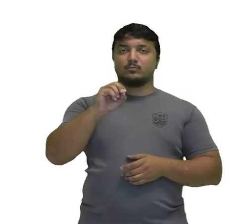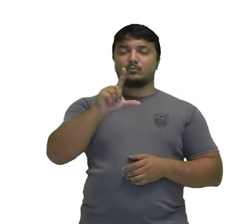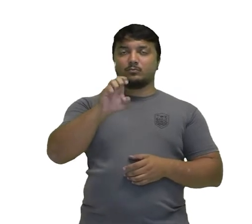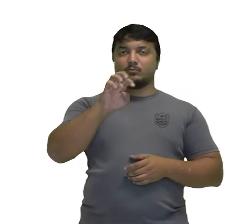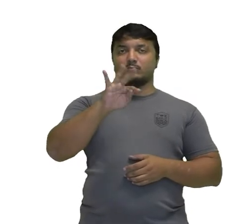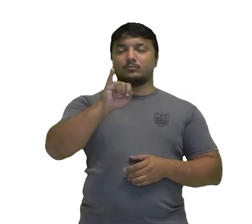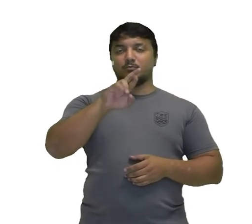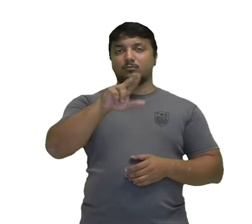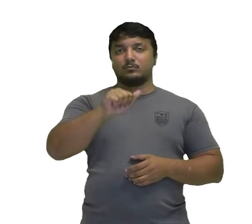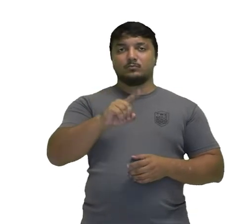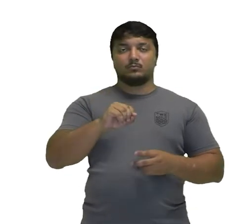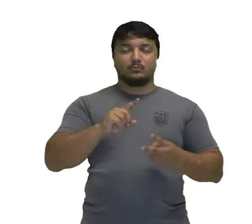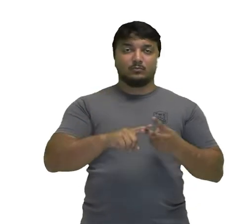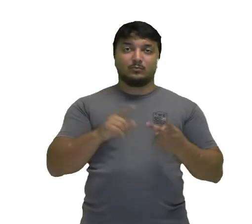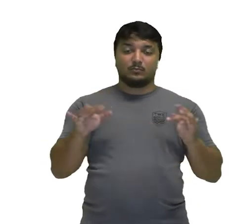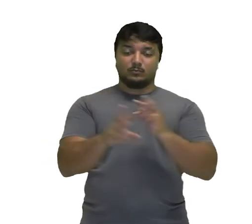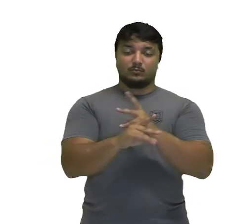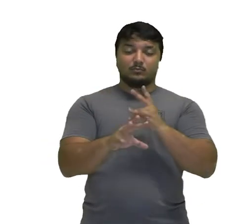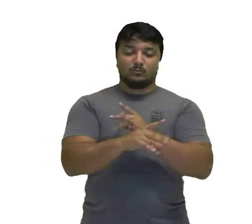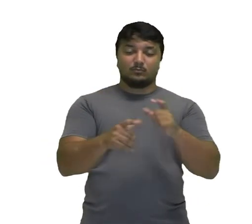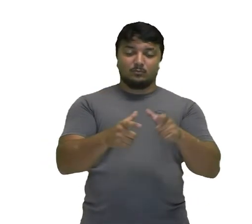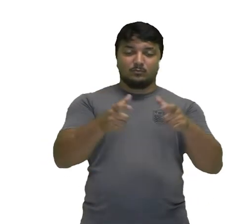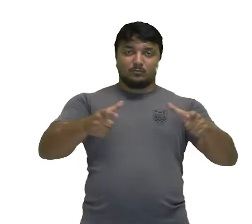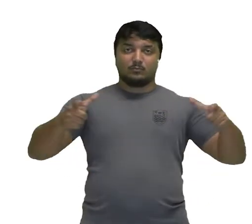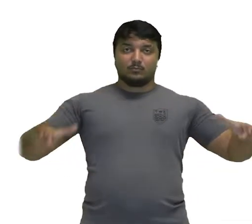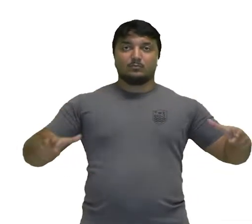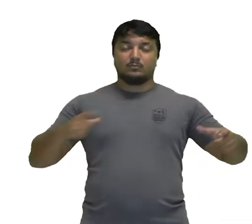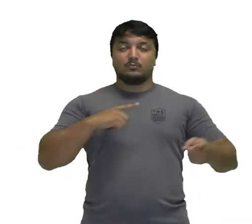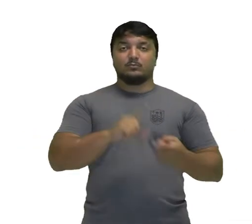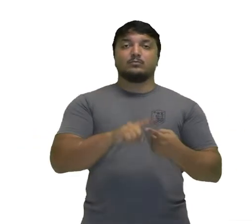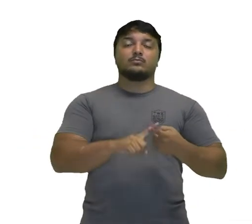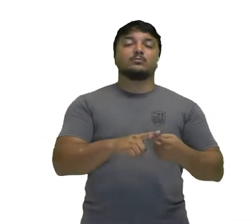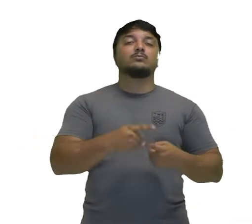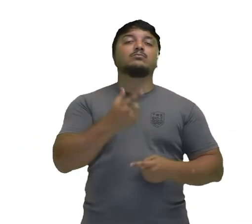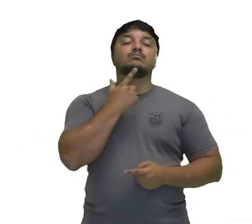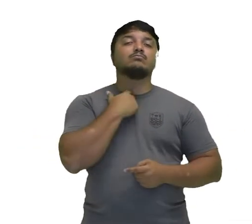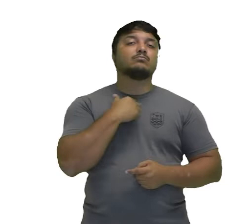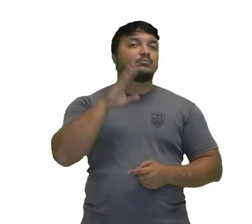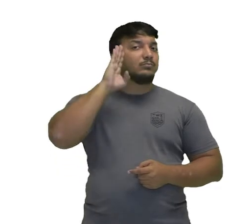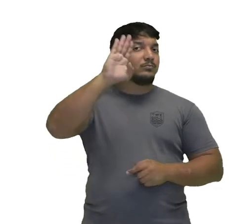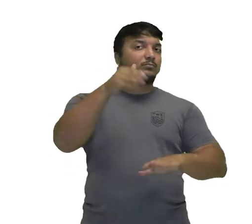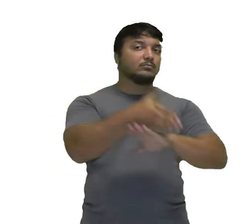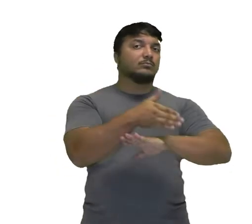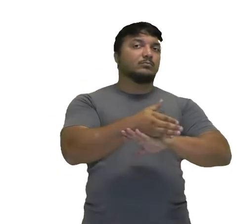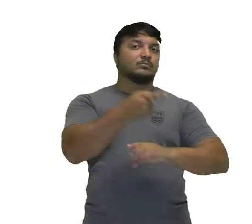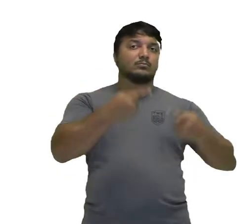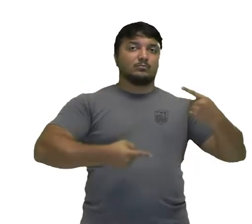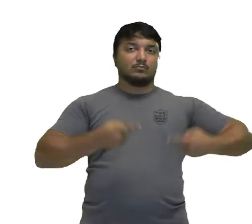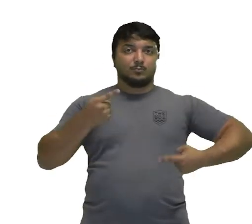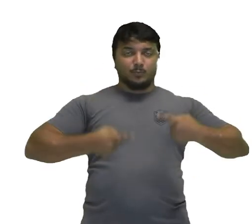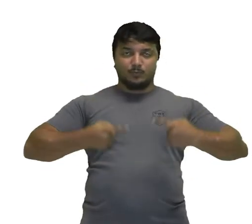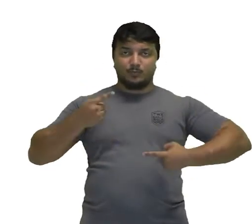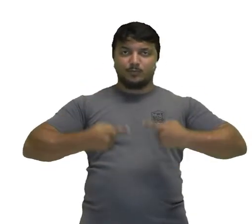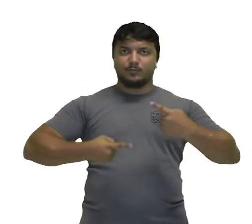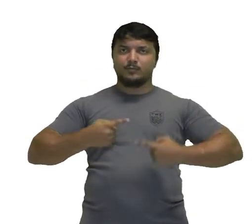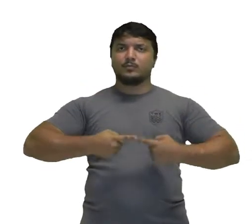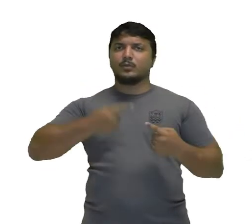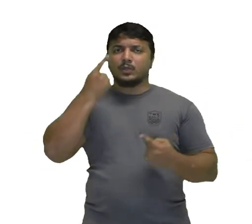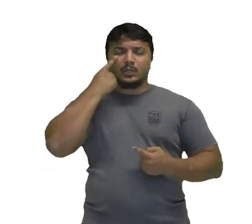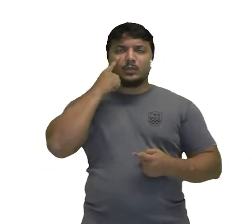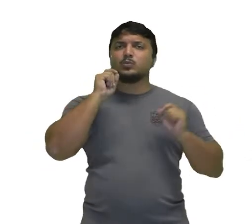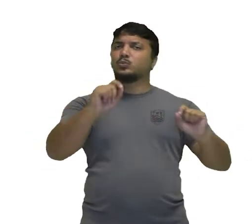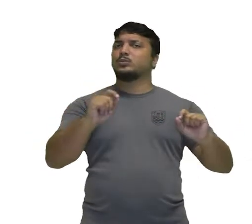palavras-chave como, por exemplo, a urbanização e desejos de maior participação política. O que é que eu vejo nessa